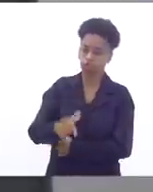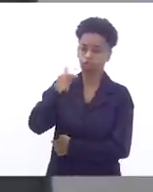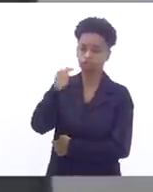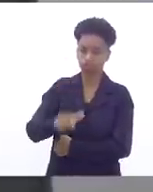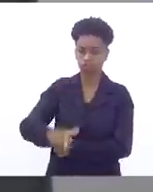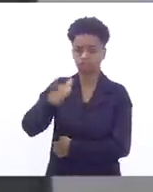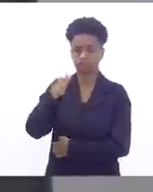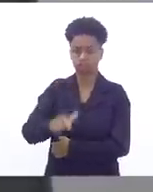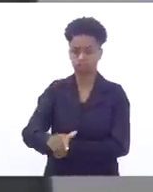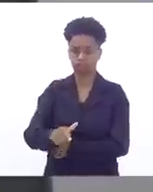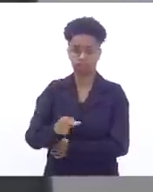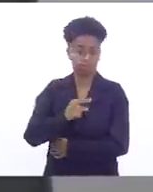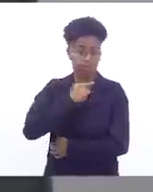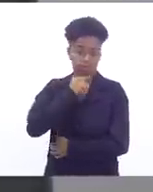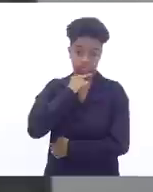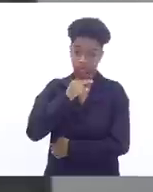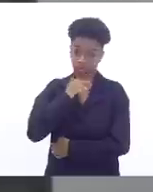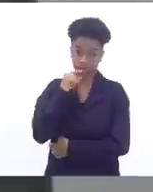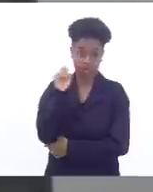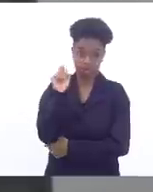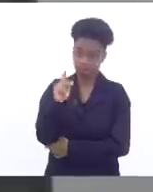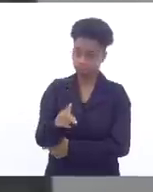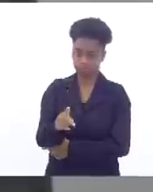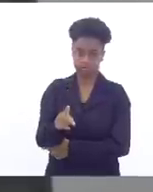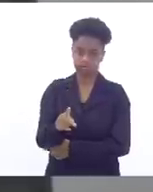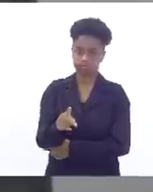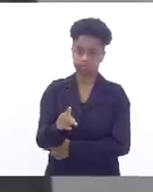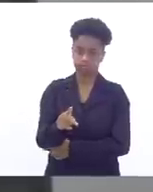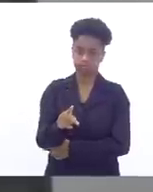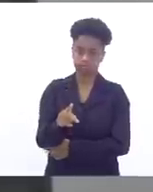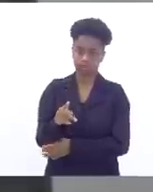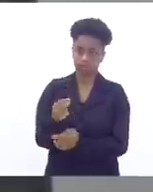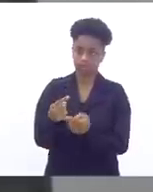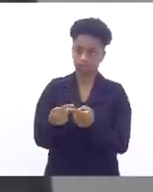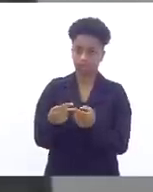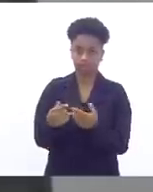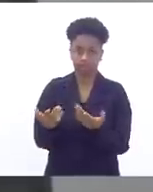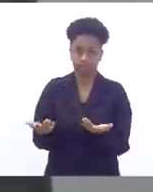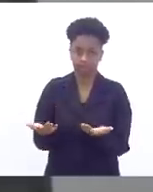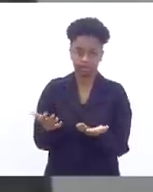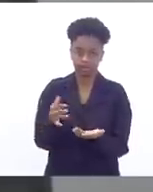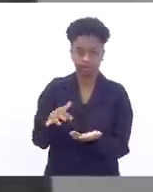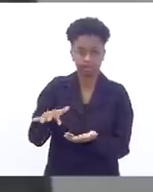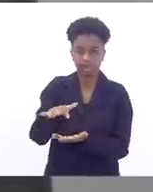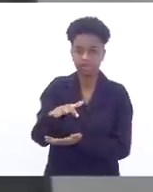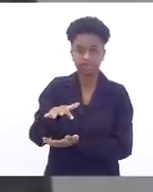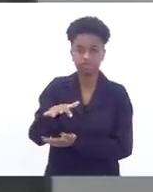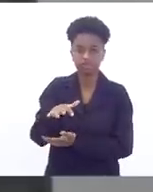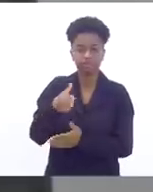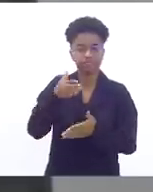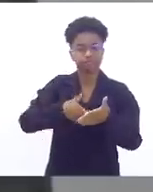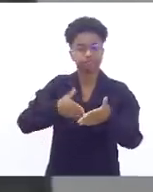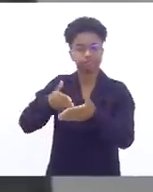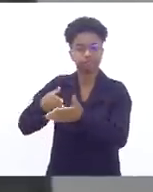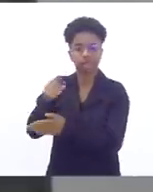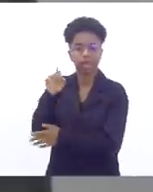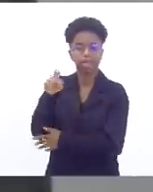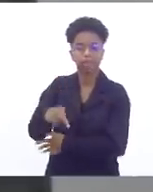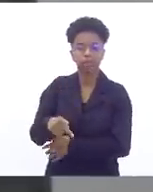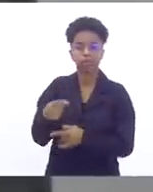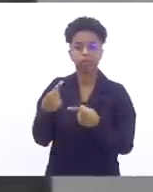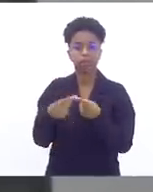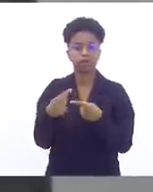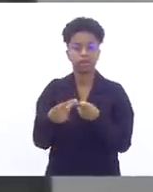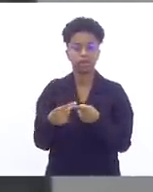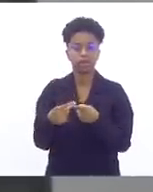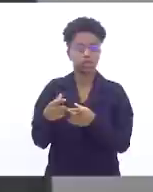não conseguem se aposentar porque Eles não estão sendo impedidos se aposentar porque não